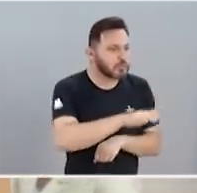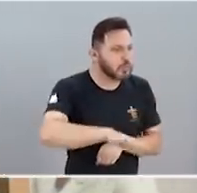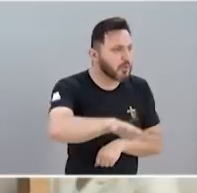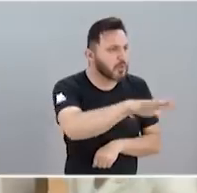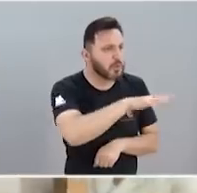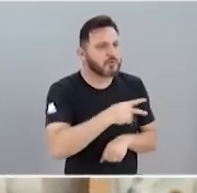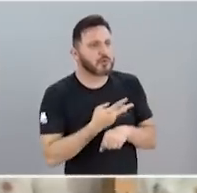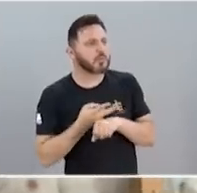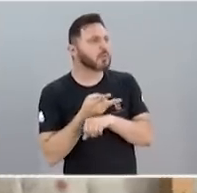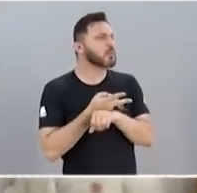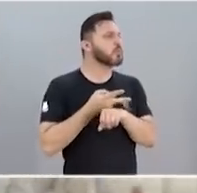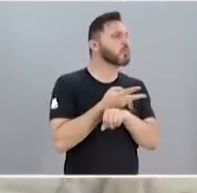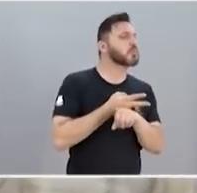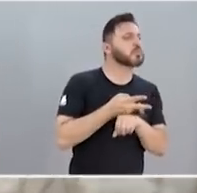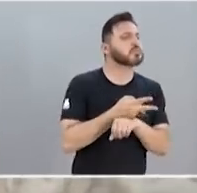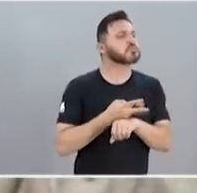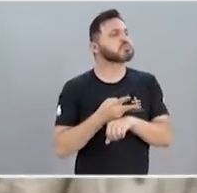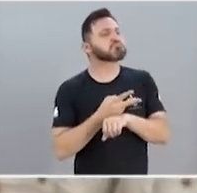engraçado isso.